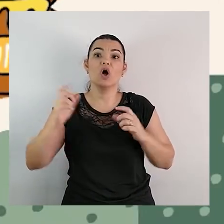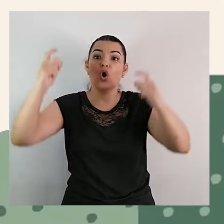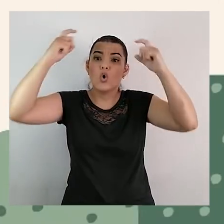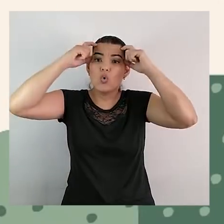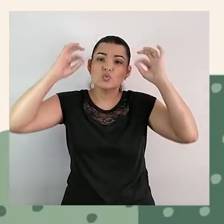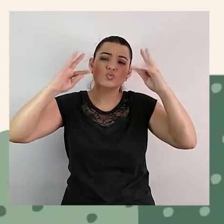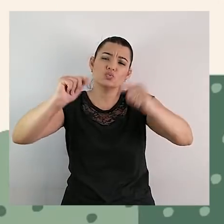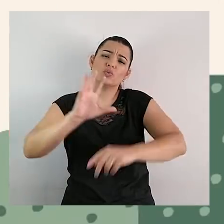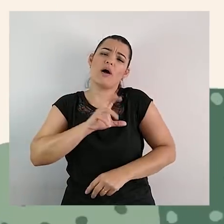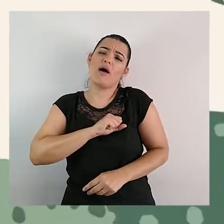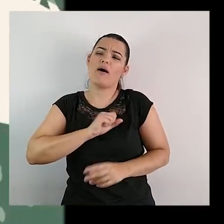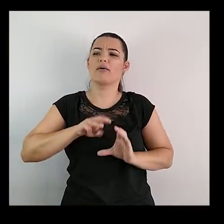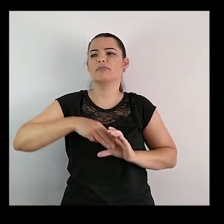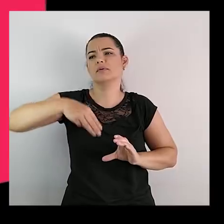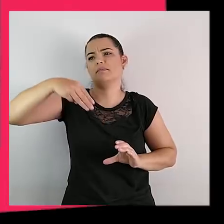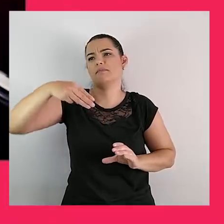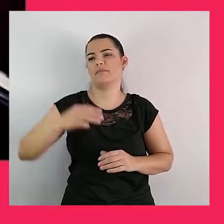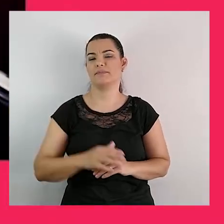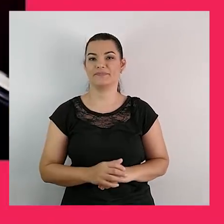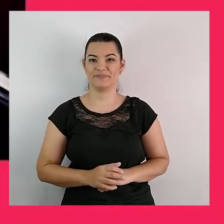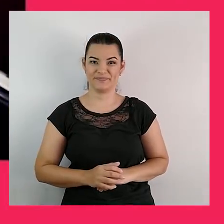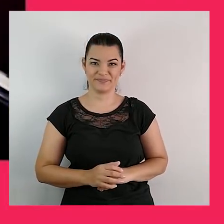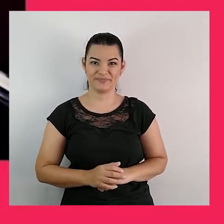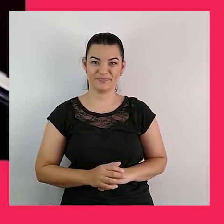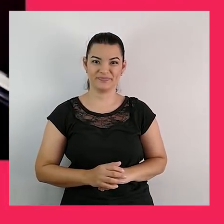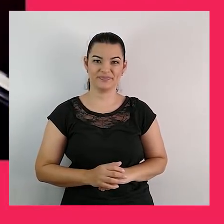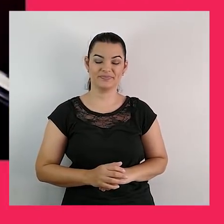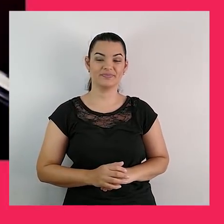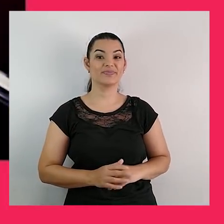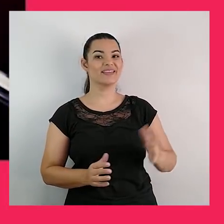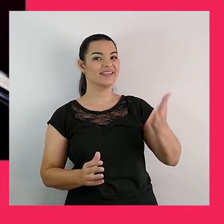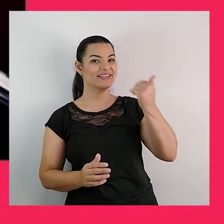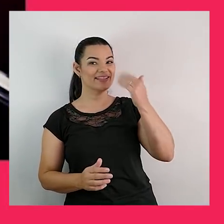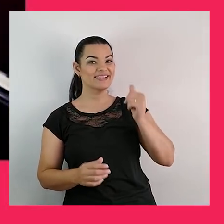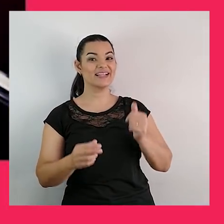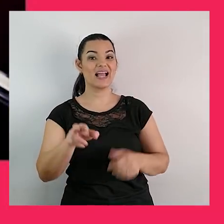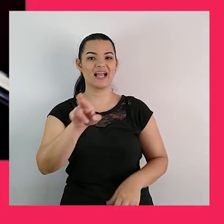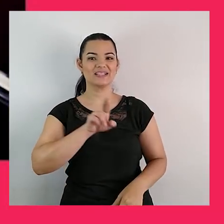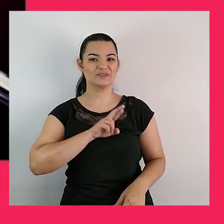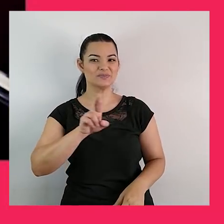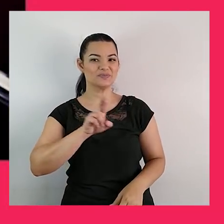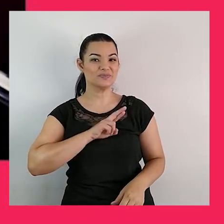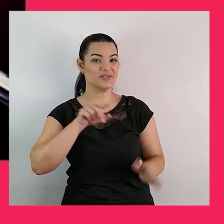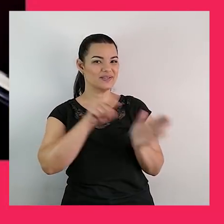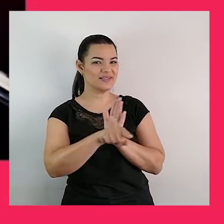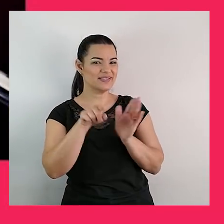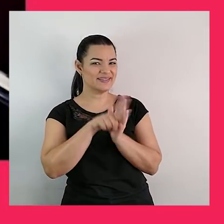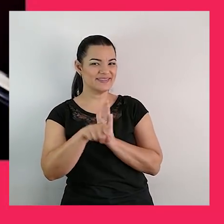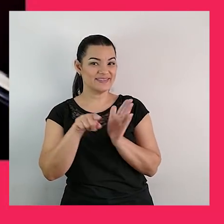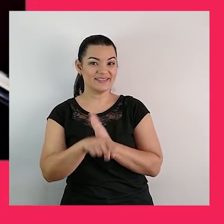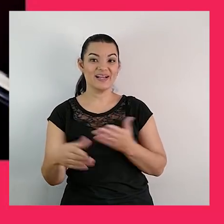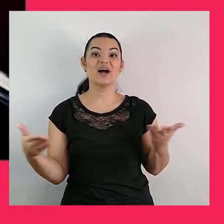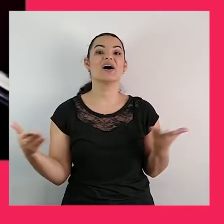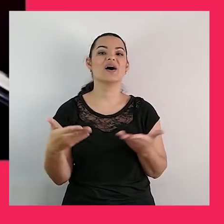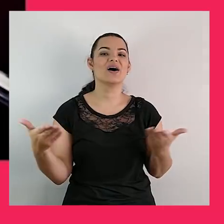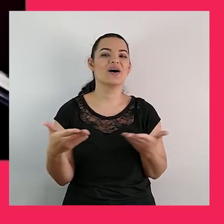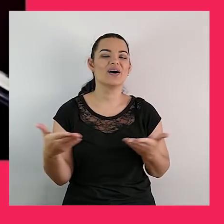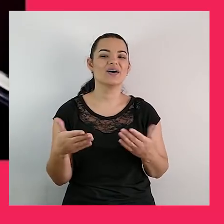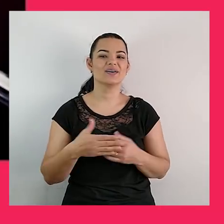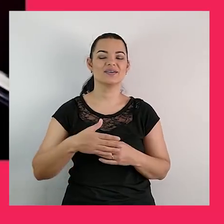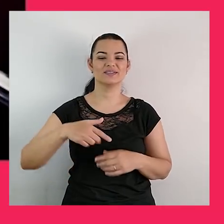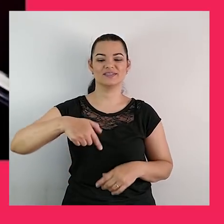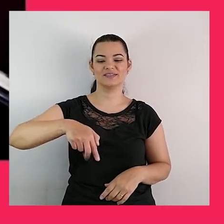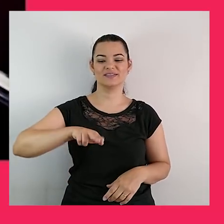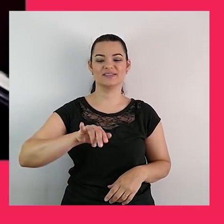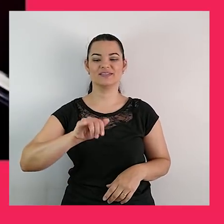mel. Vamos para o nosso quiz. Hoje, o nosso quiz vai